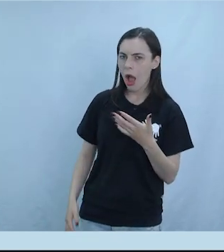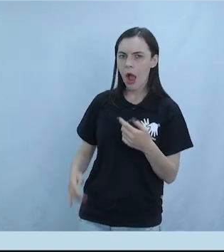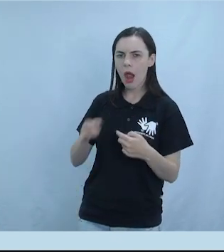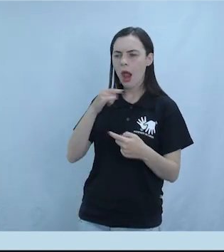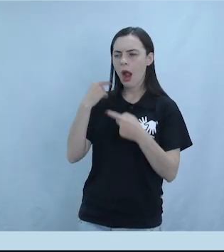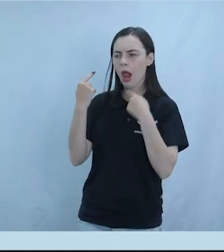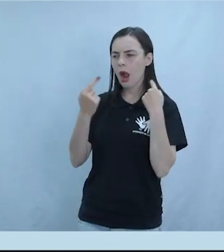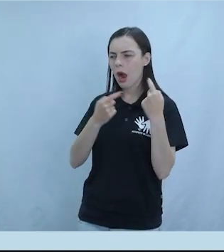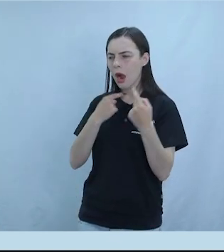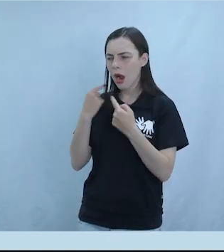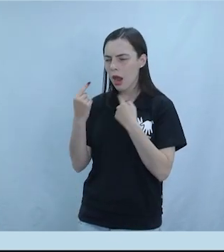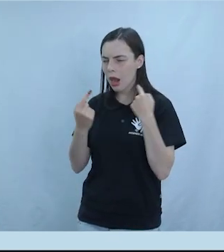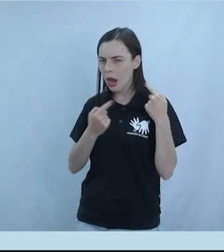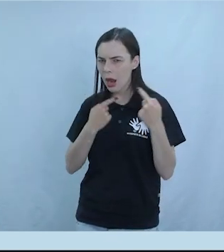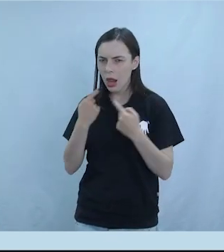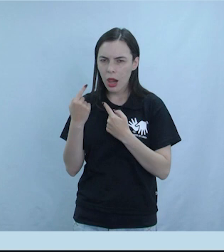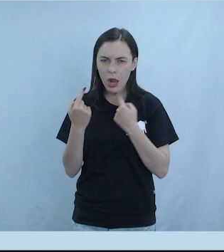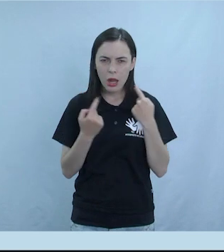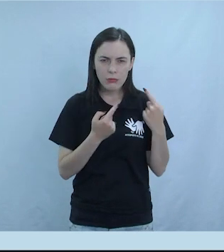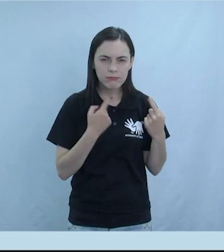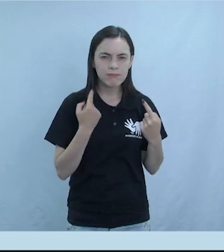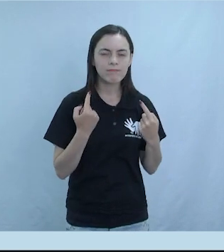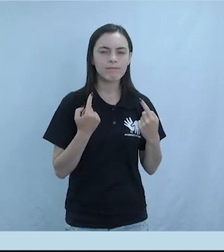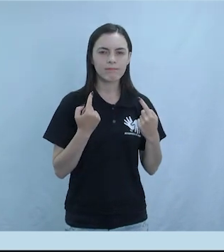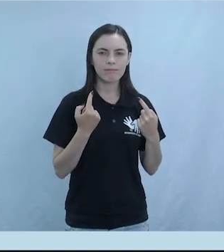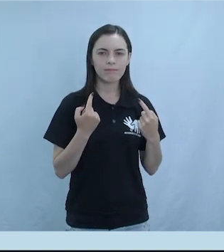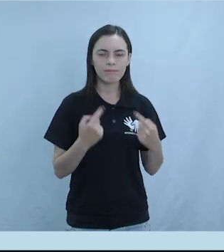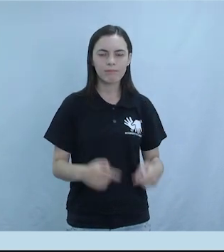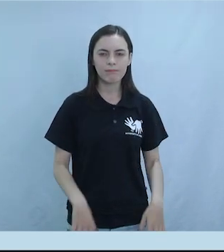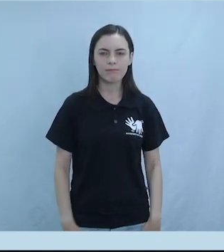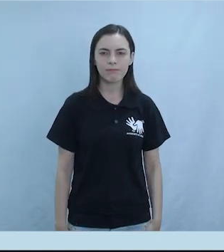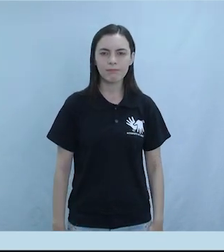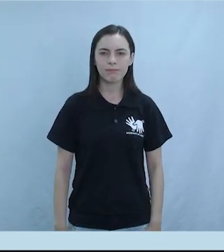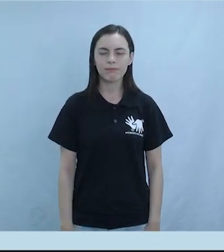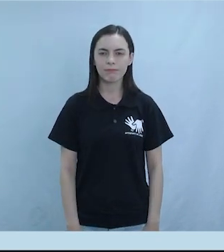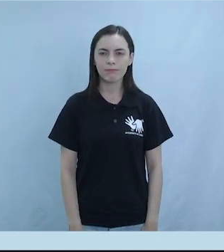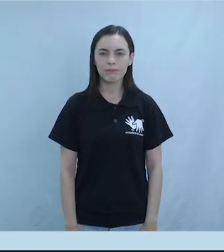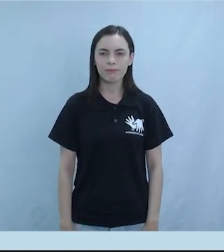eliminaram tantos quantos puderam.